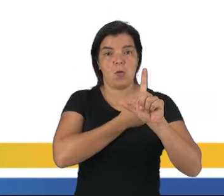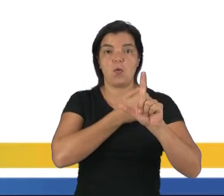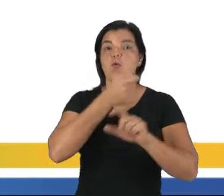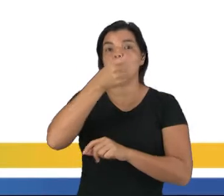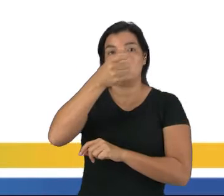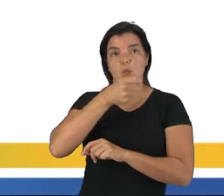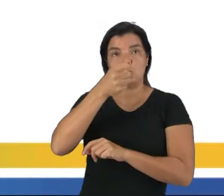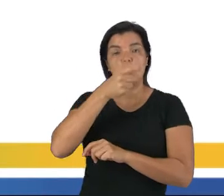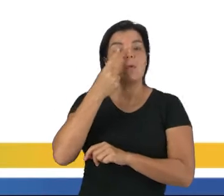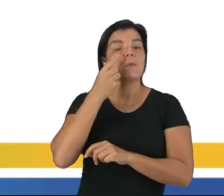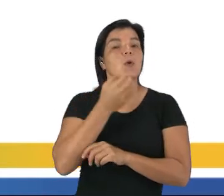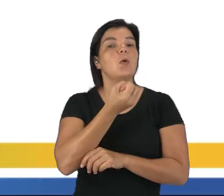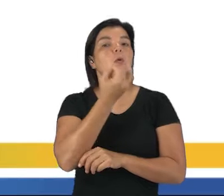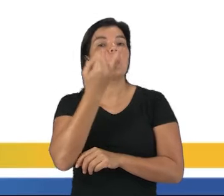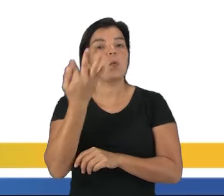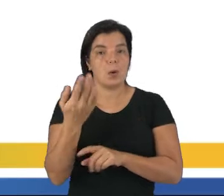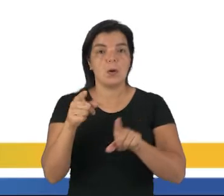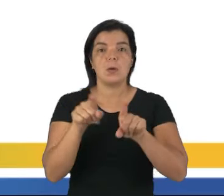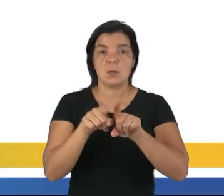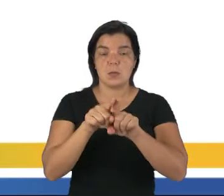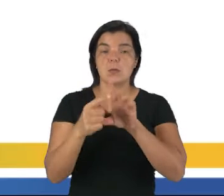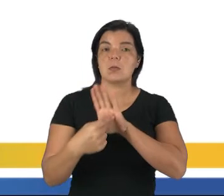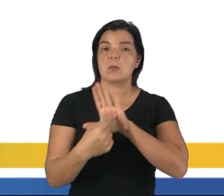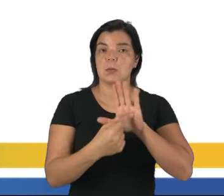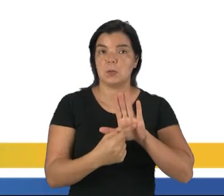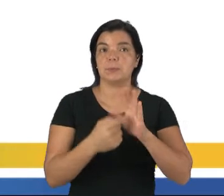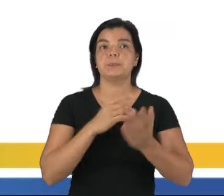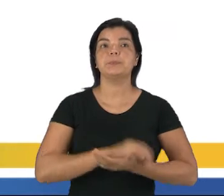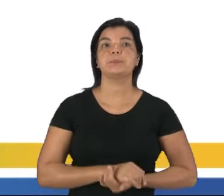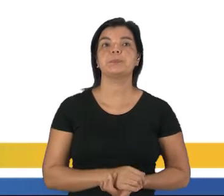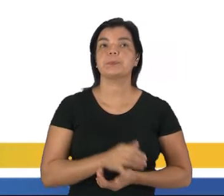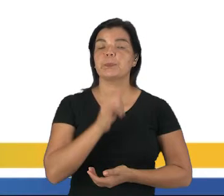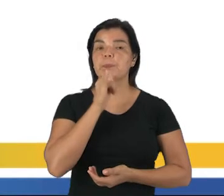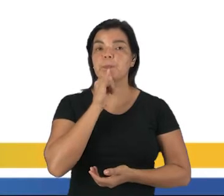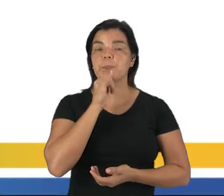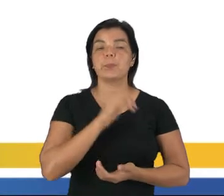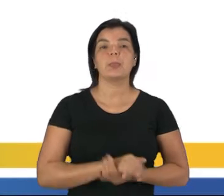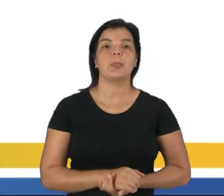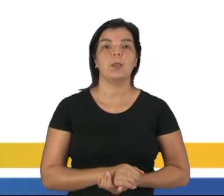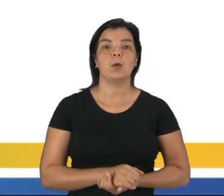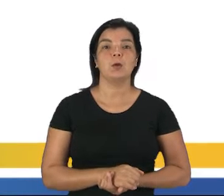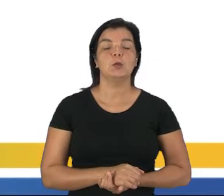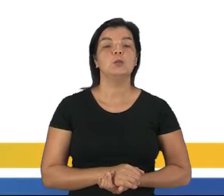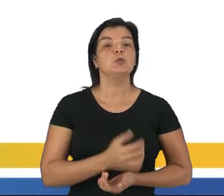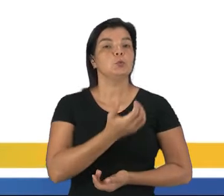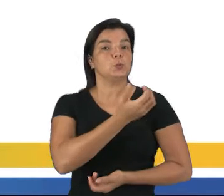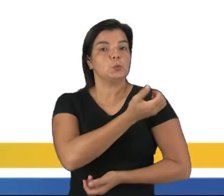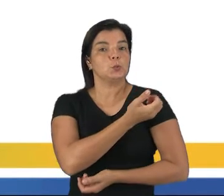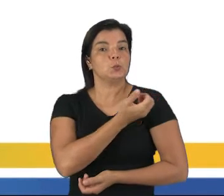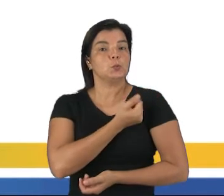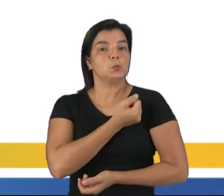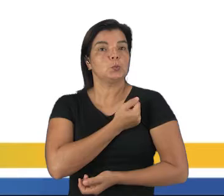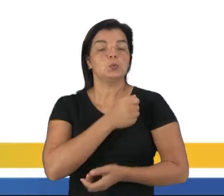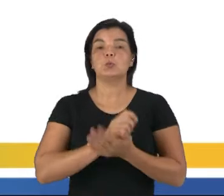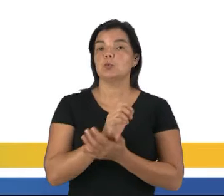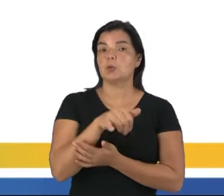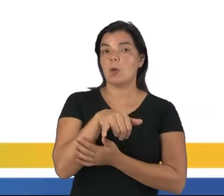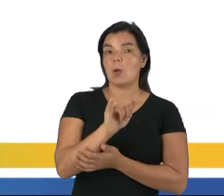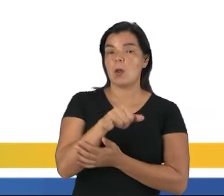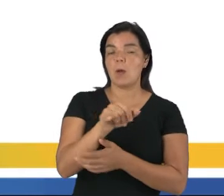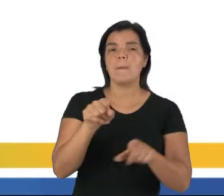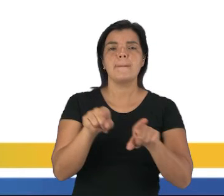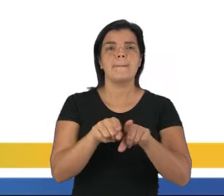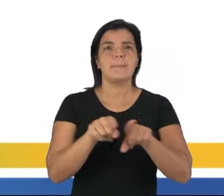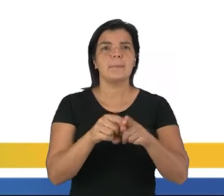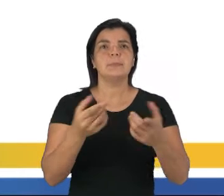x e aí vamos ver quais os valores que a função assume, certo? E vamos chamar esses valores que a função vai assumir de y, para não